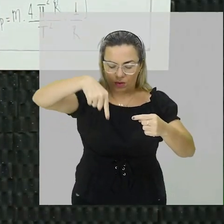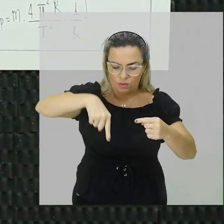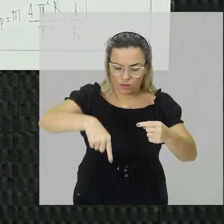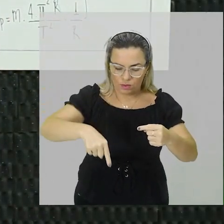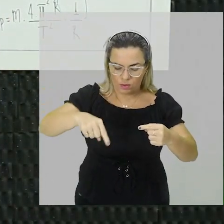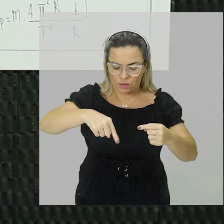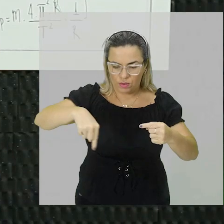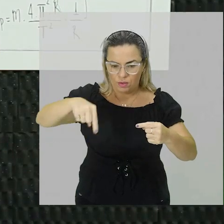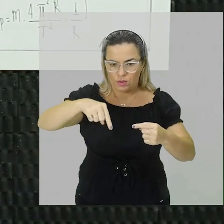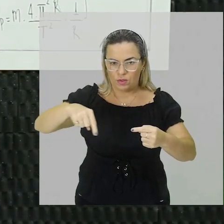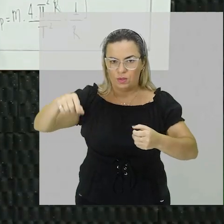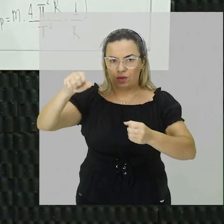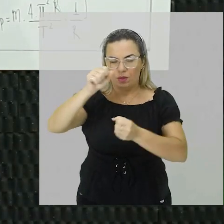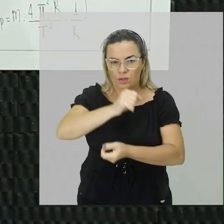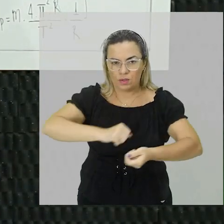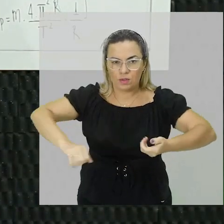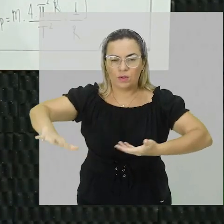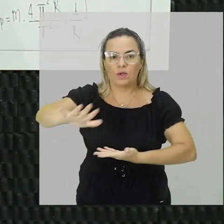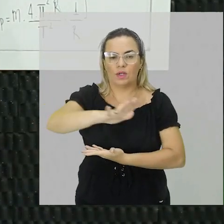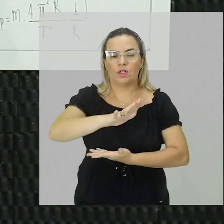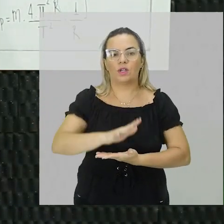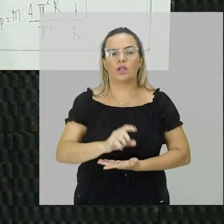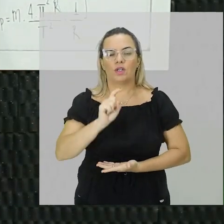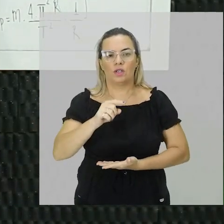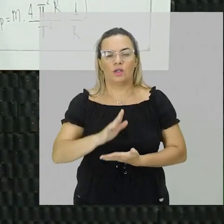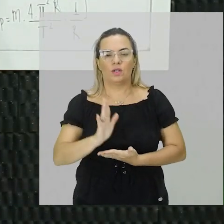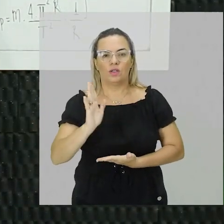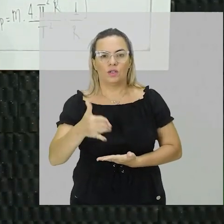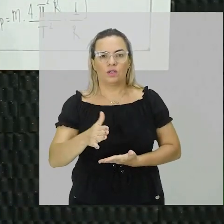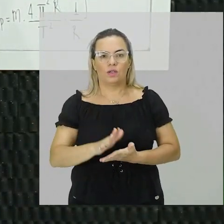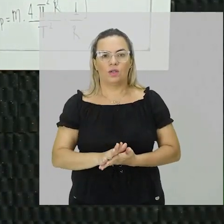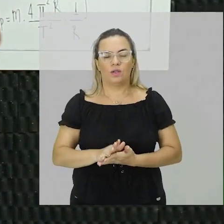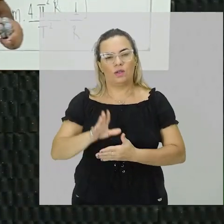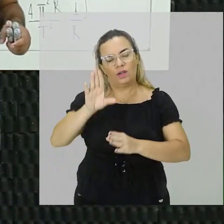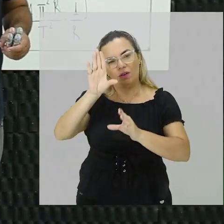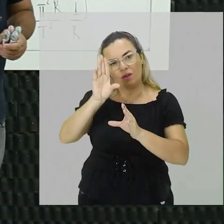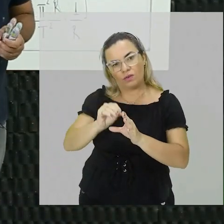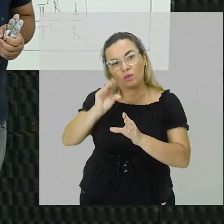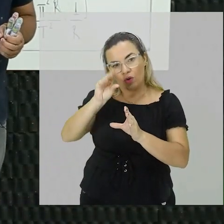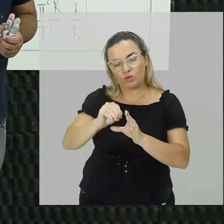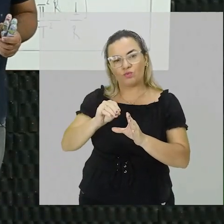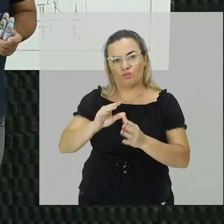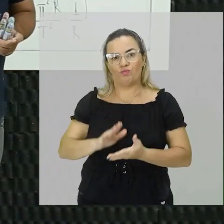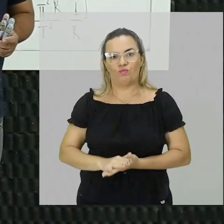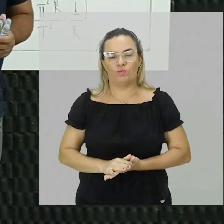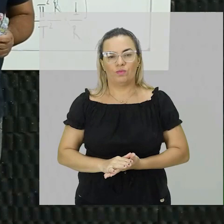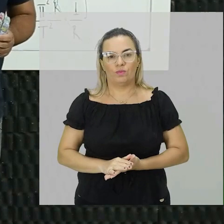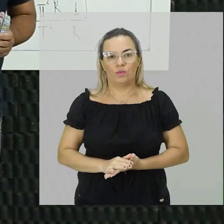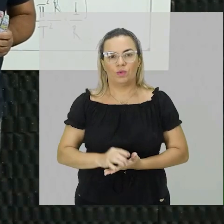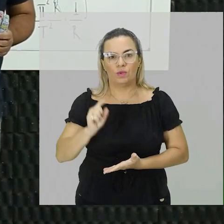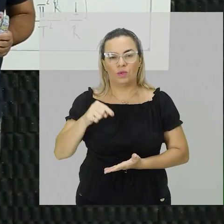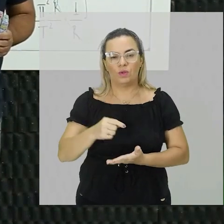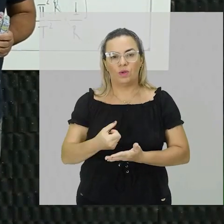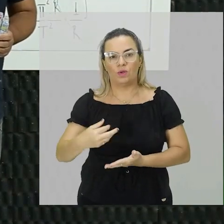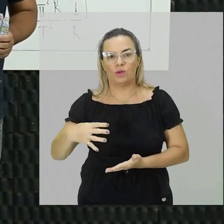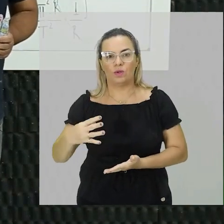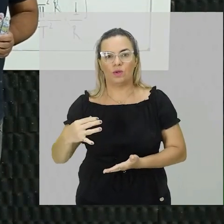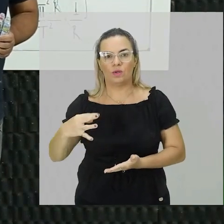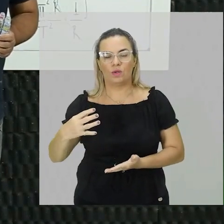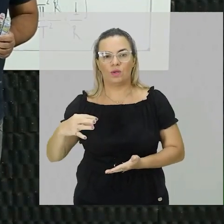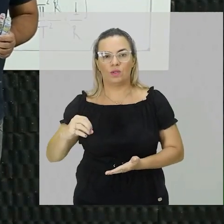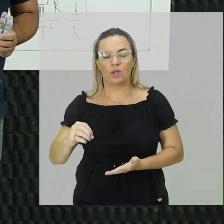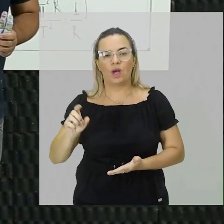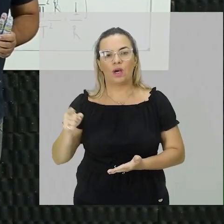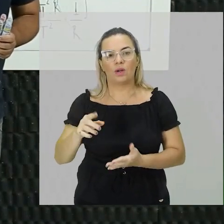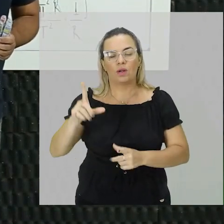lá no centro da nossa galáxia, certo? Ele já foi visto, já foi tirado foto, já foi fotografado, né? É o Sagitários